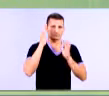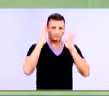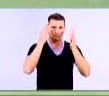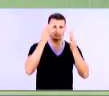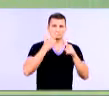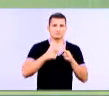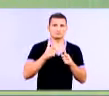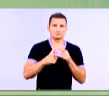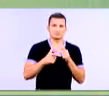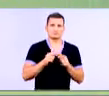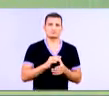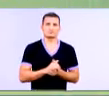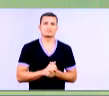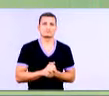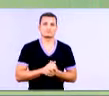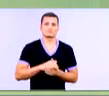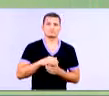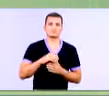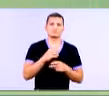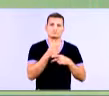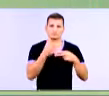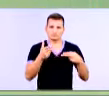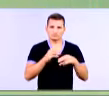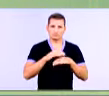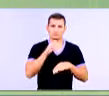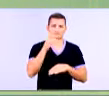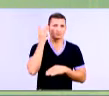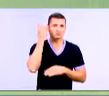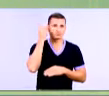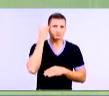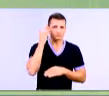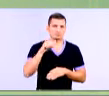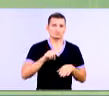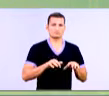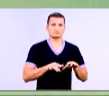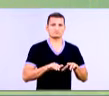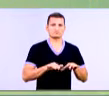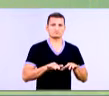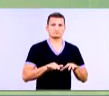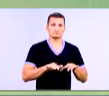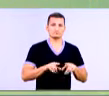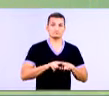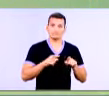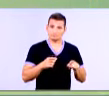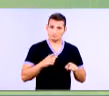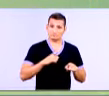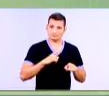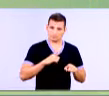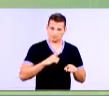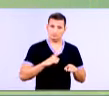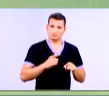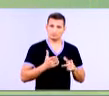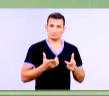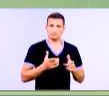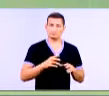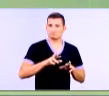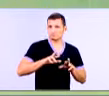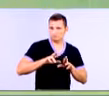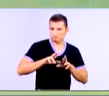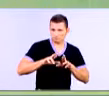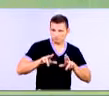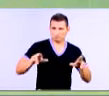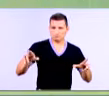problemas. O dispositivo mais comum de entrada de dados é o teclado, mas existem, assim como saída, né, diversos